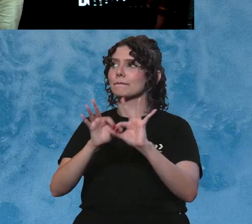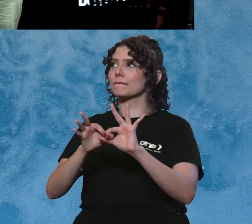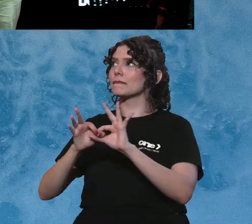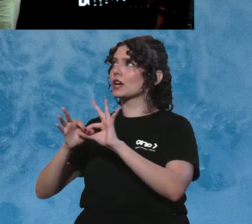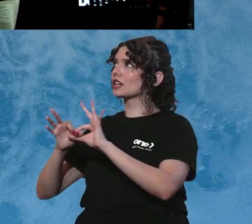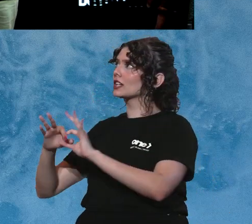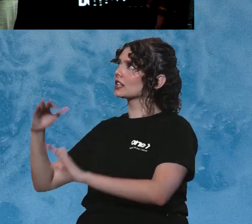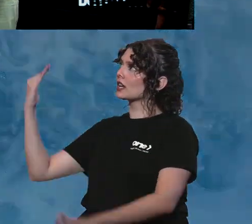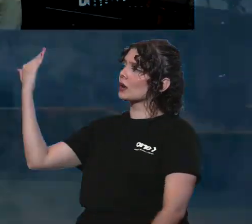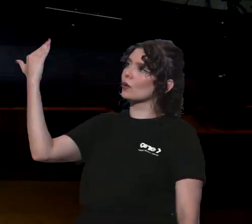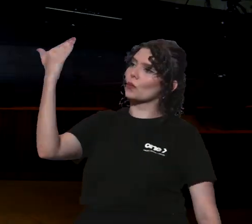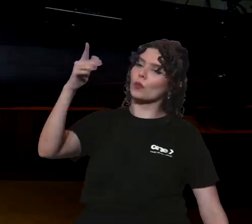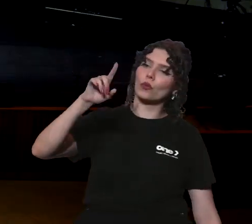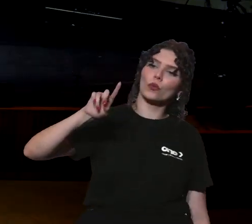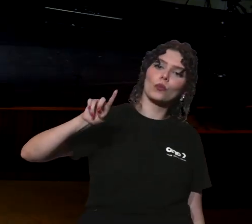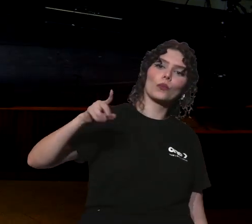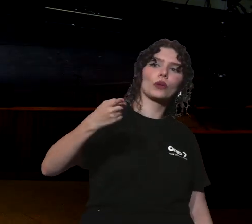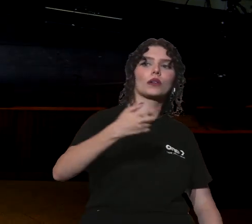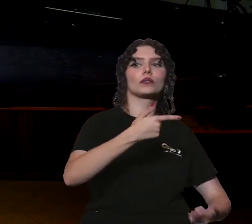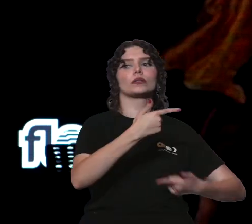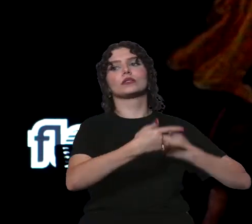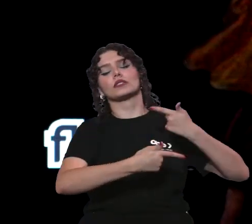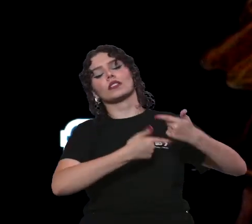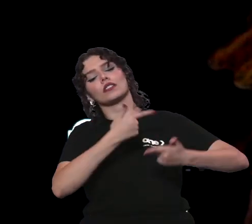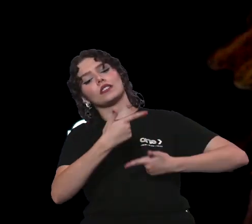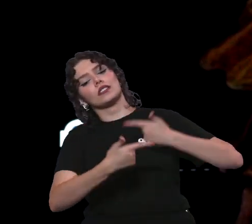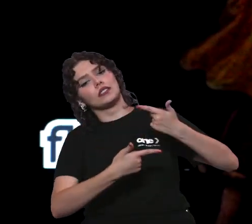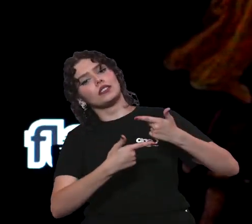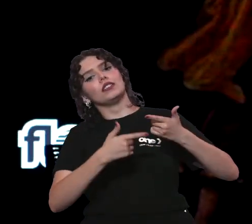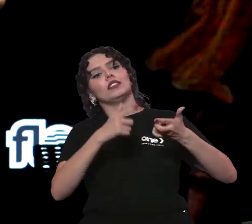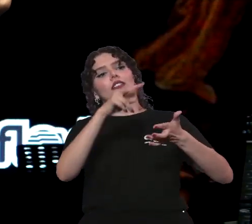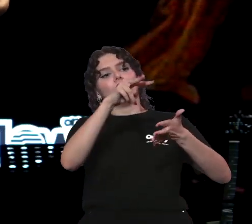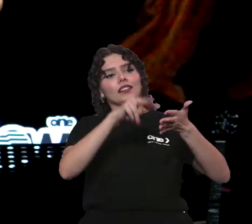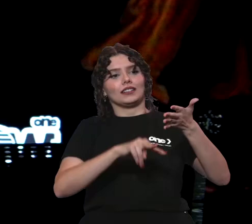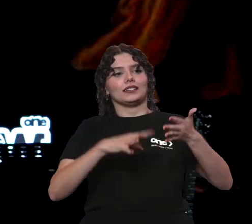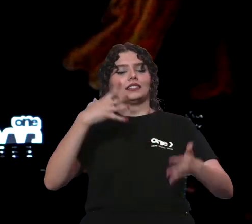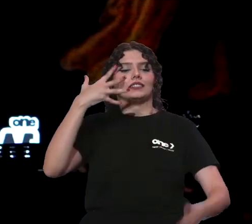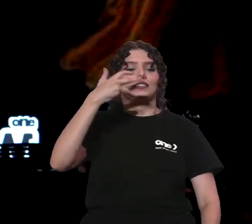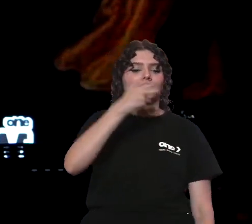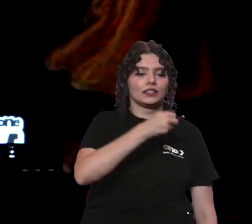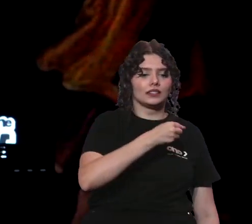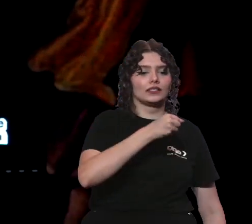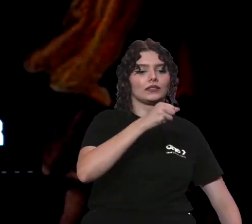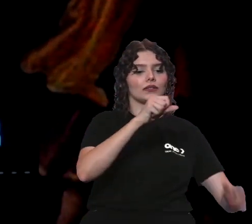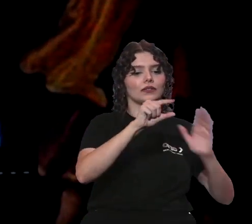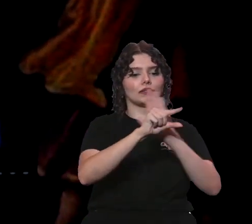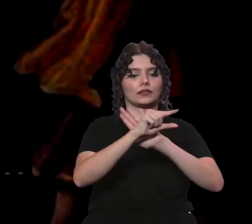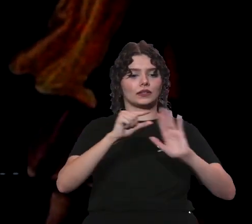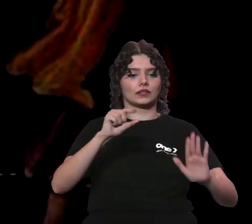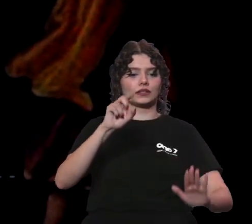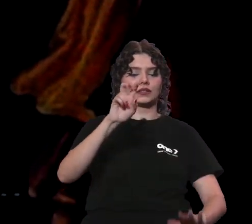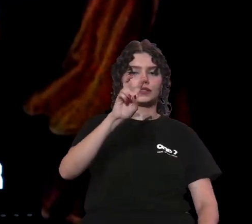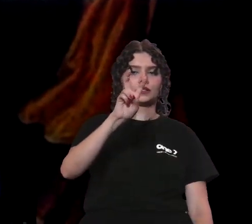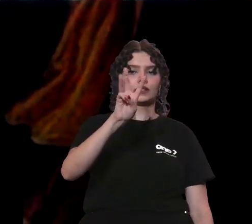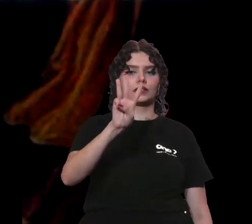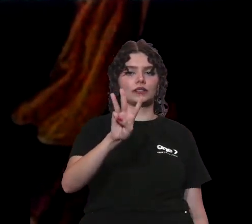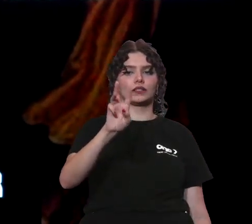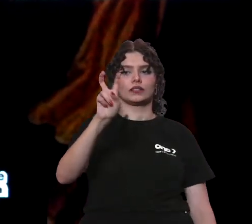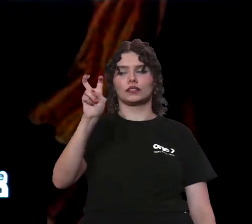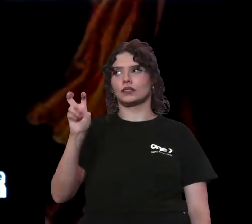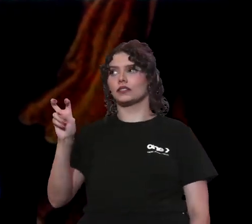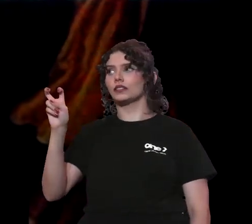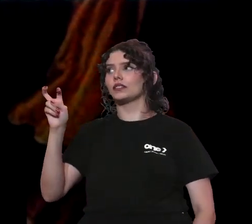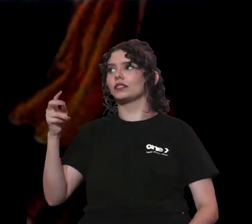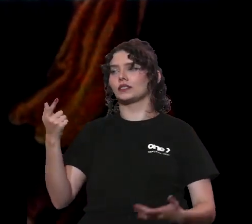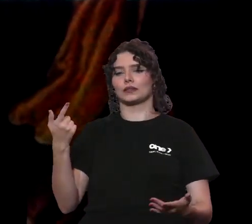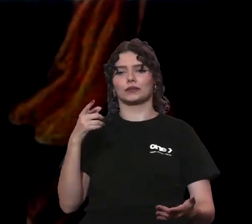1000 gerações. Muito bonito esse texto. O texto continua até o versículo 36, mas era muito texto para ler, eu